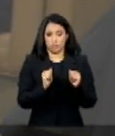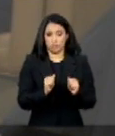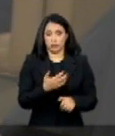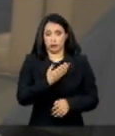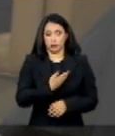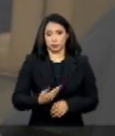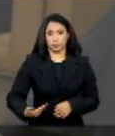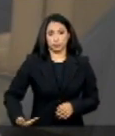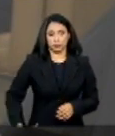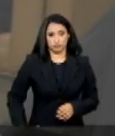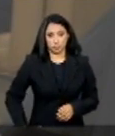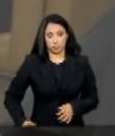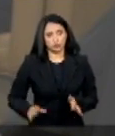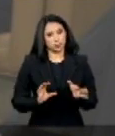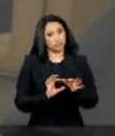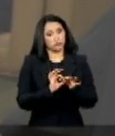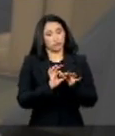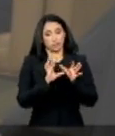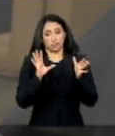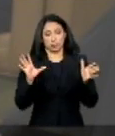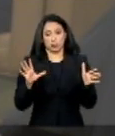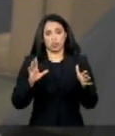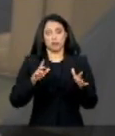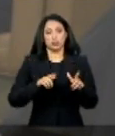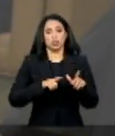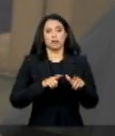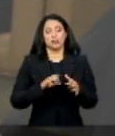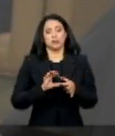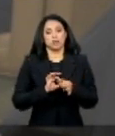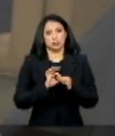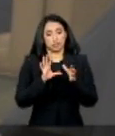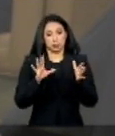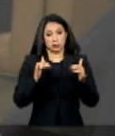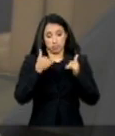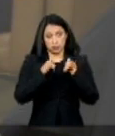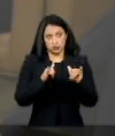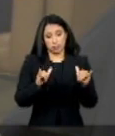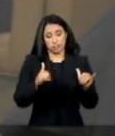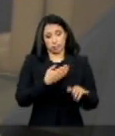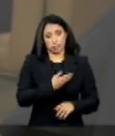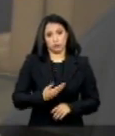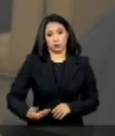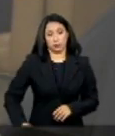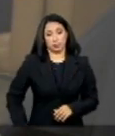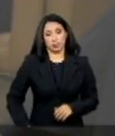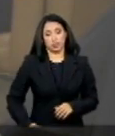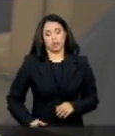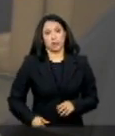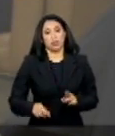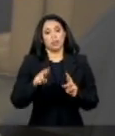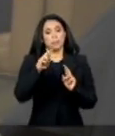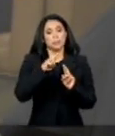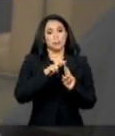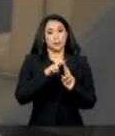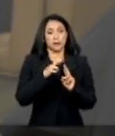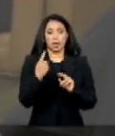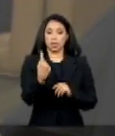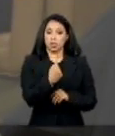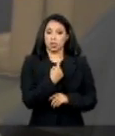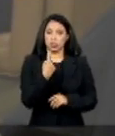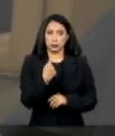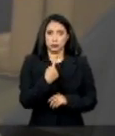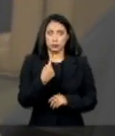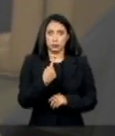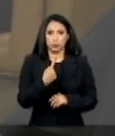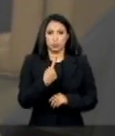os serviços públicos ea lei o artigo parágrafo único que é relevante atribuir a